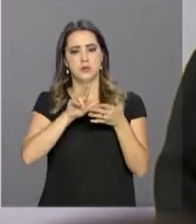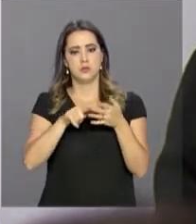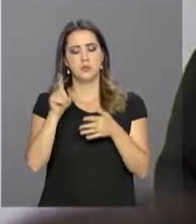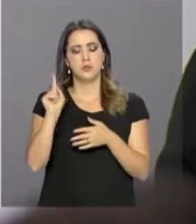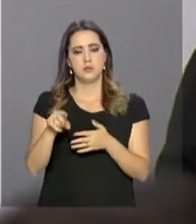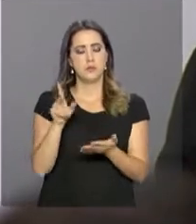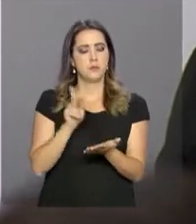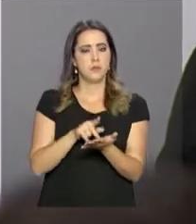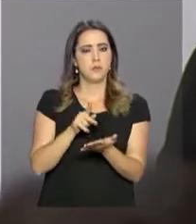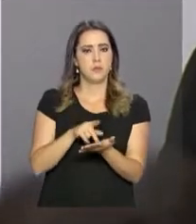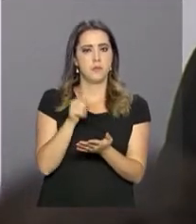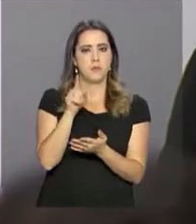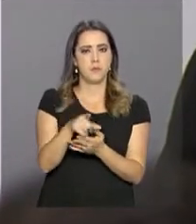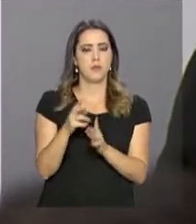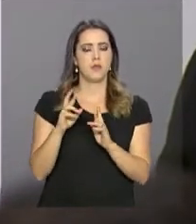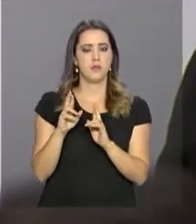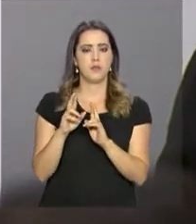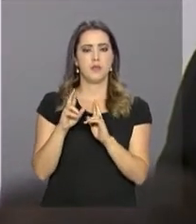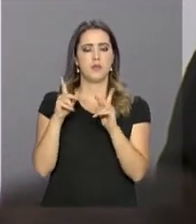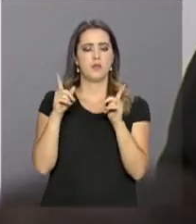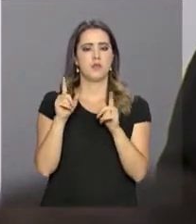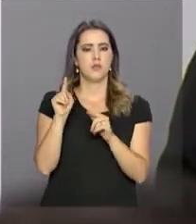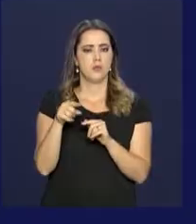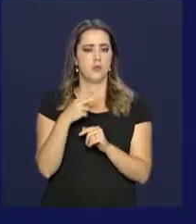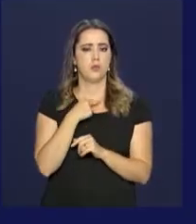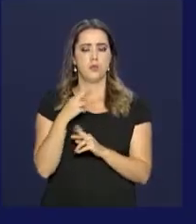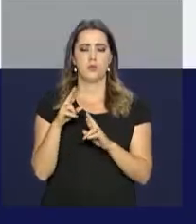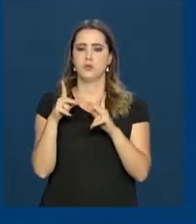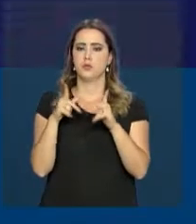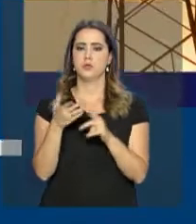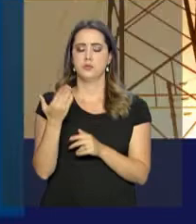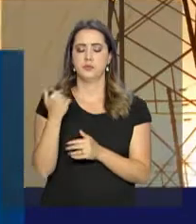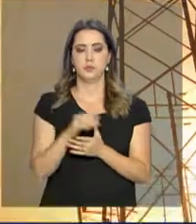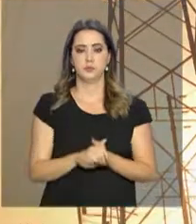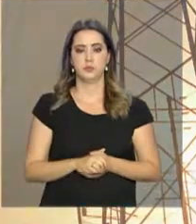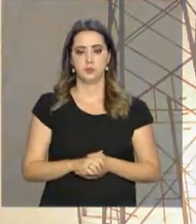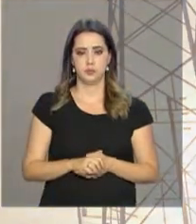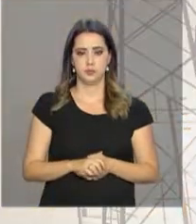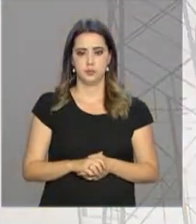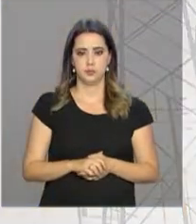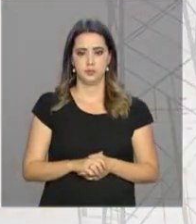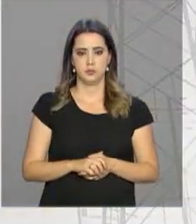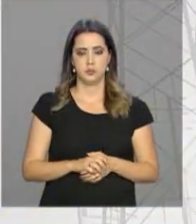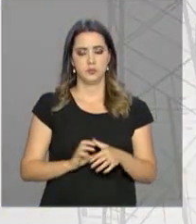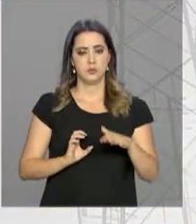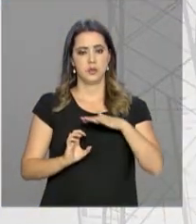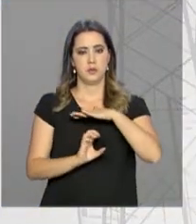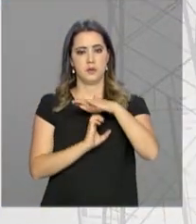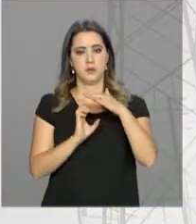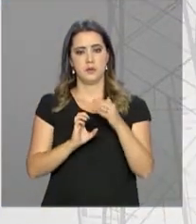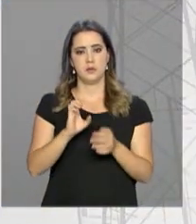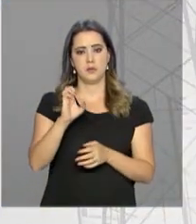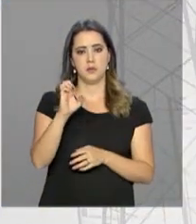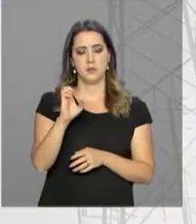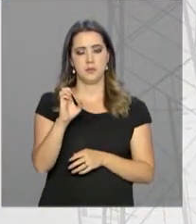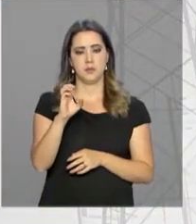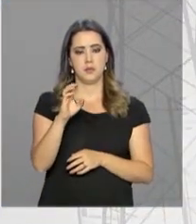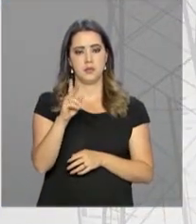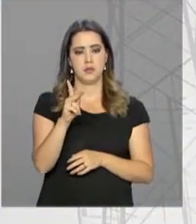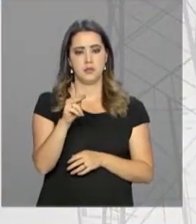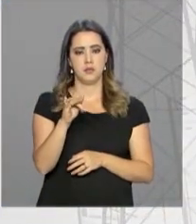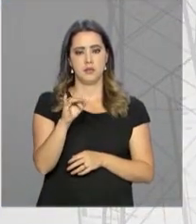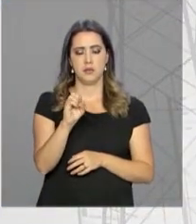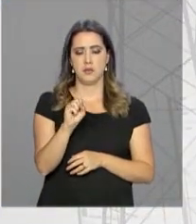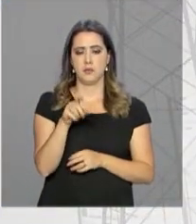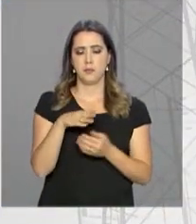não será diferente é da cepisa companhia energética do piauí cepisa é responsável pela distribuição